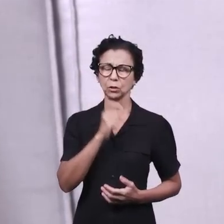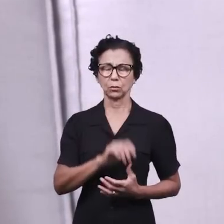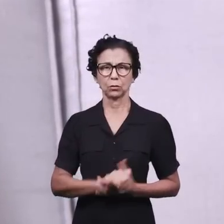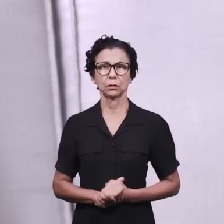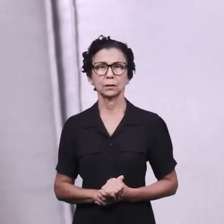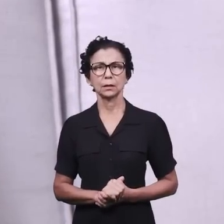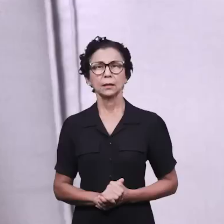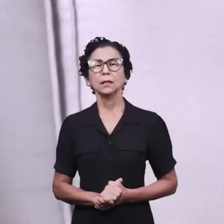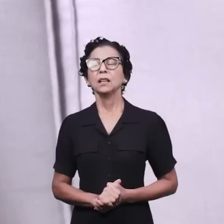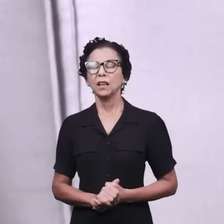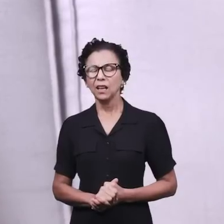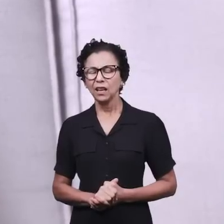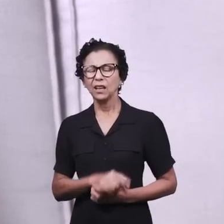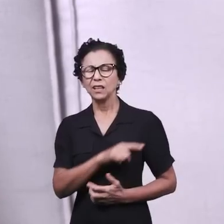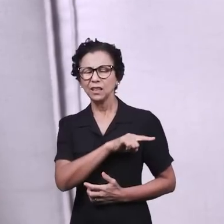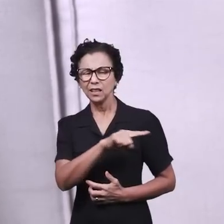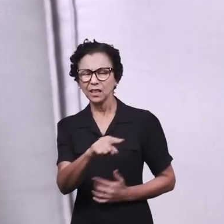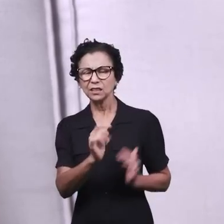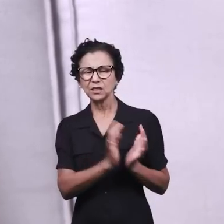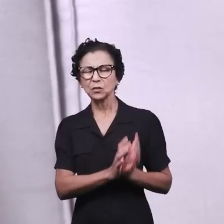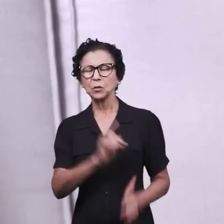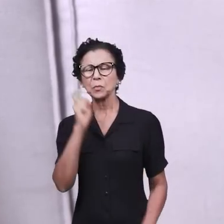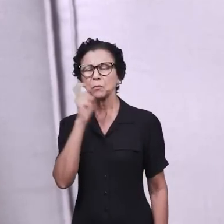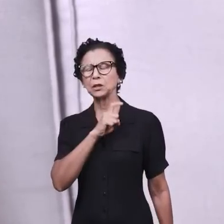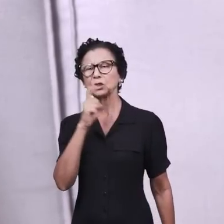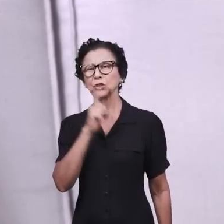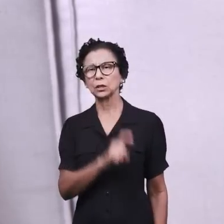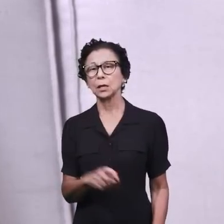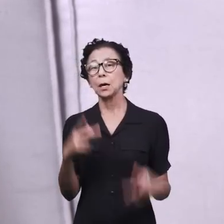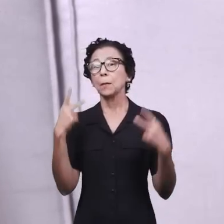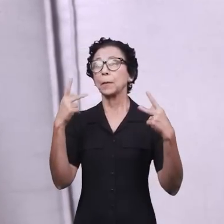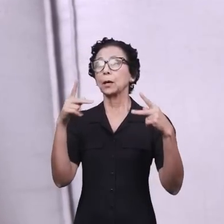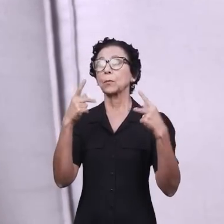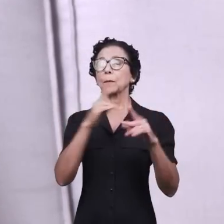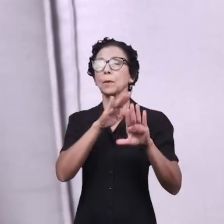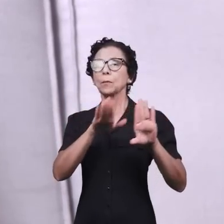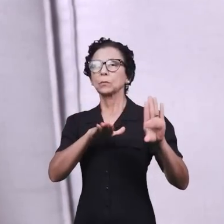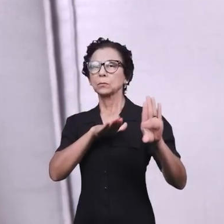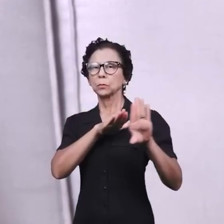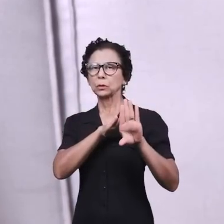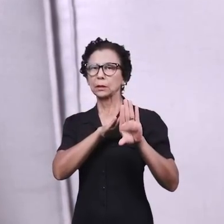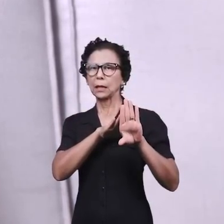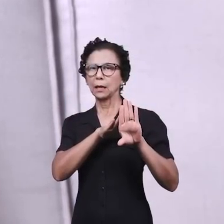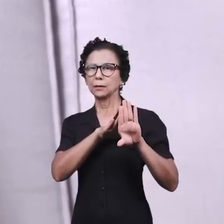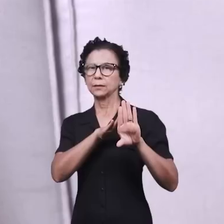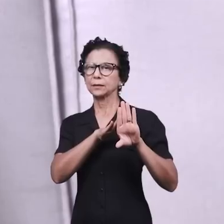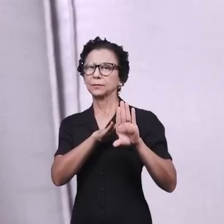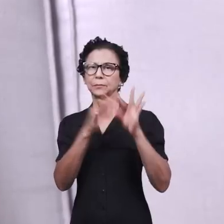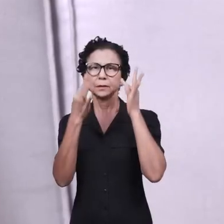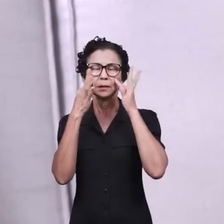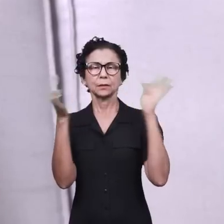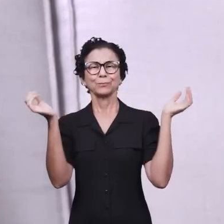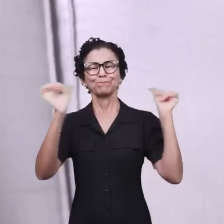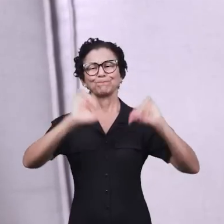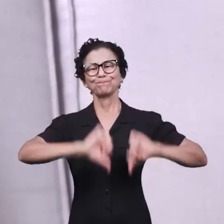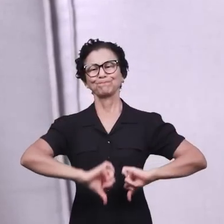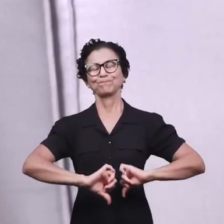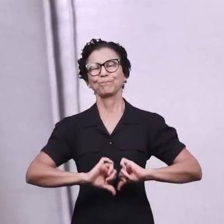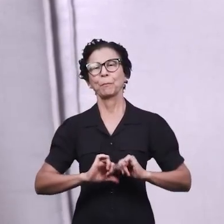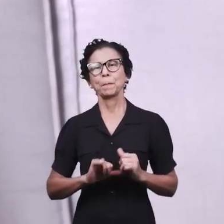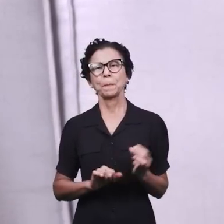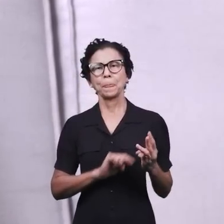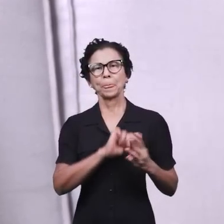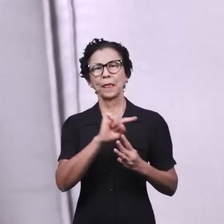coisas mentirosas. E tu os achaste mentirosos, ou seja, eles pregam uma coisa, mas vivem outra. Então, isso era uma